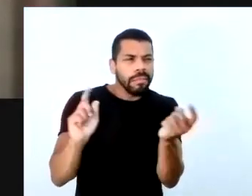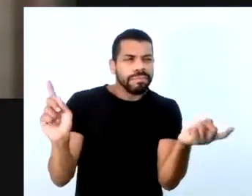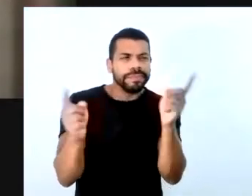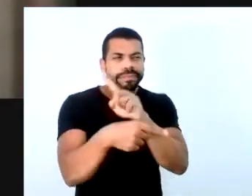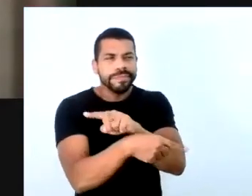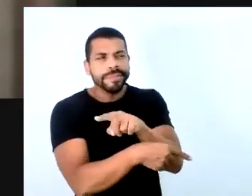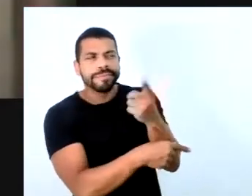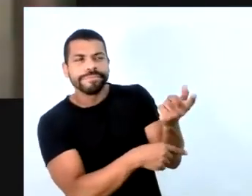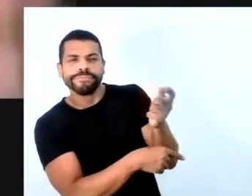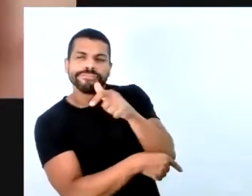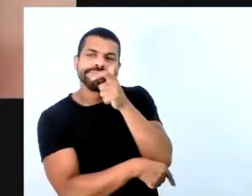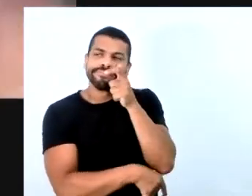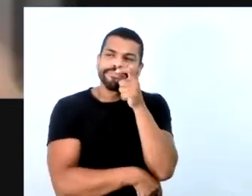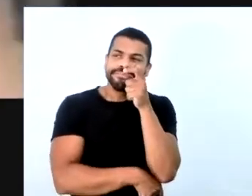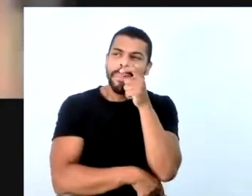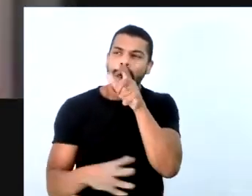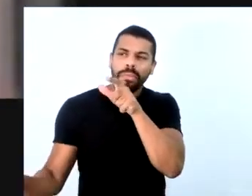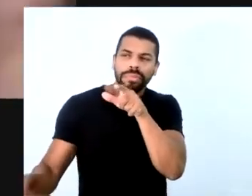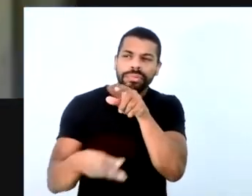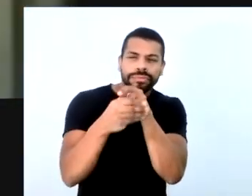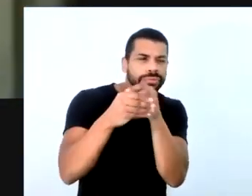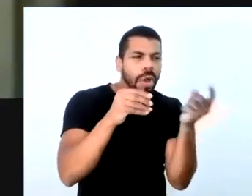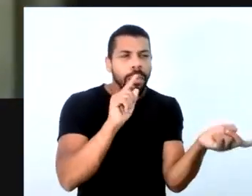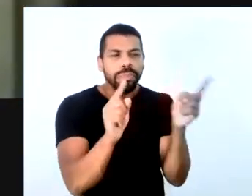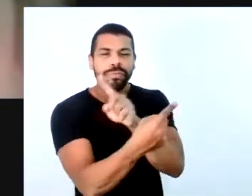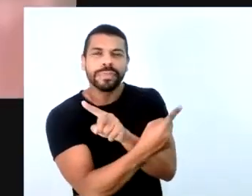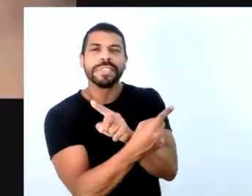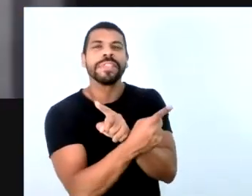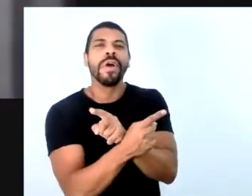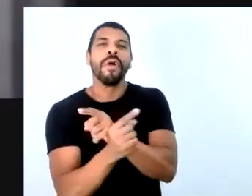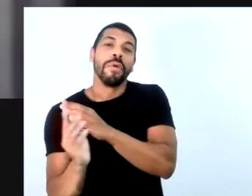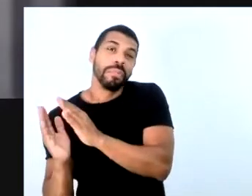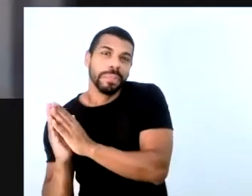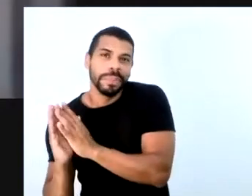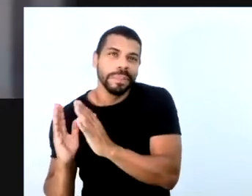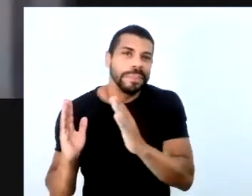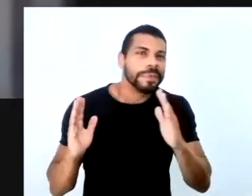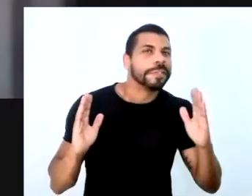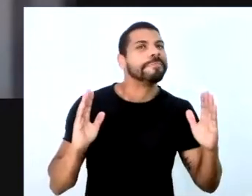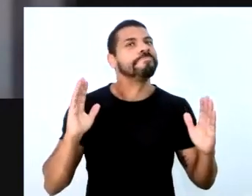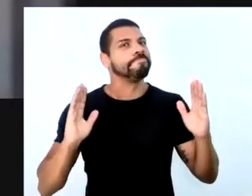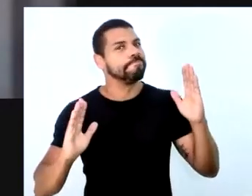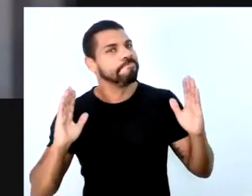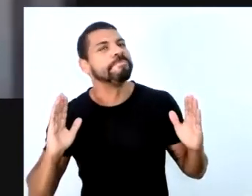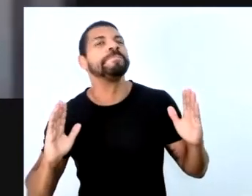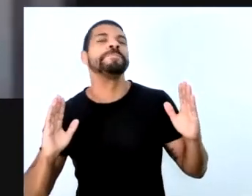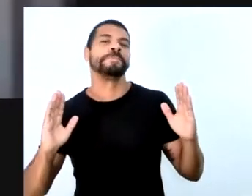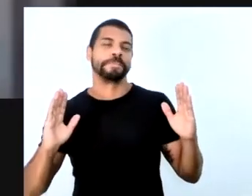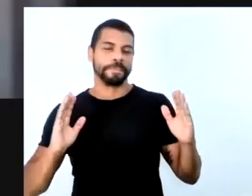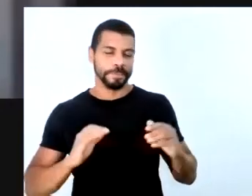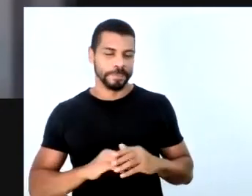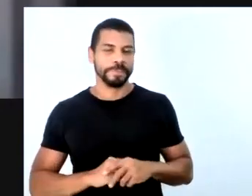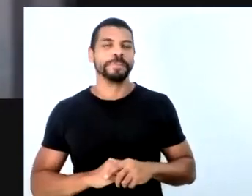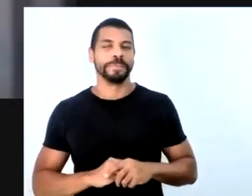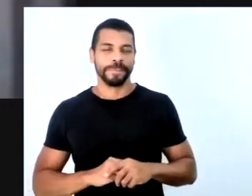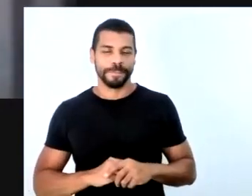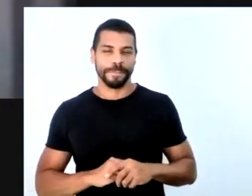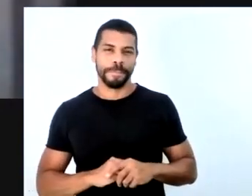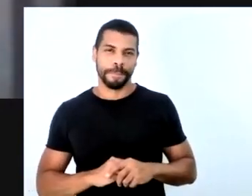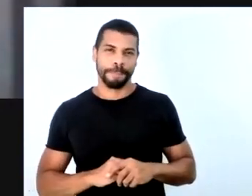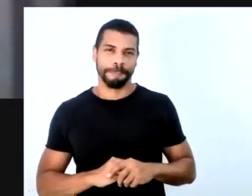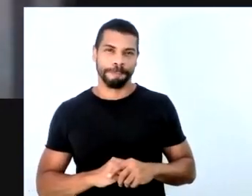juntos. E aí víamos o que podia mexer de um para o outro, o que podia carregar de um para o outro, o que podia melhorar. Então, foi um